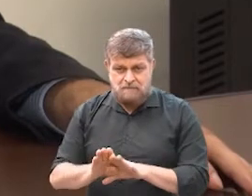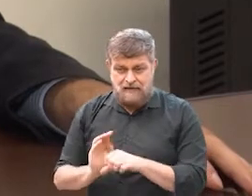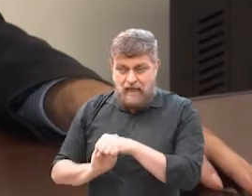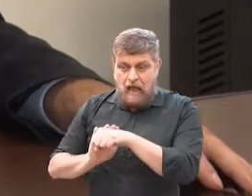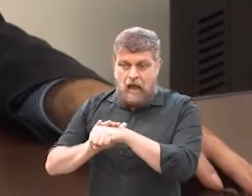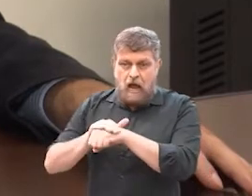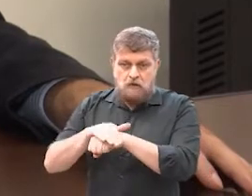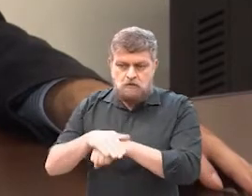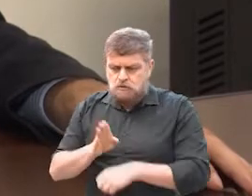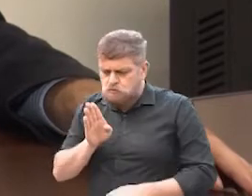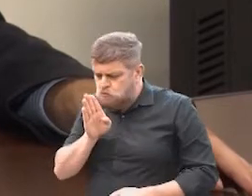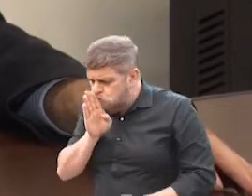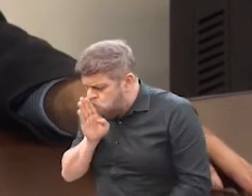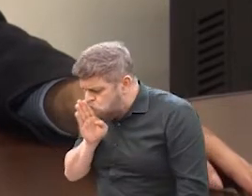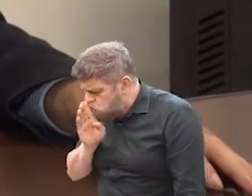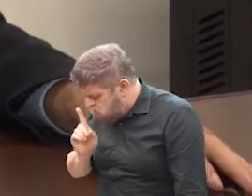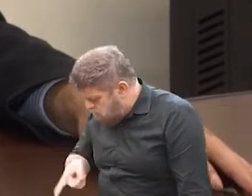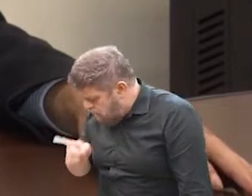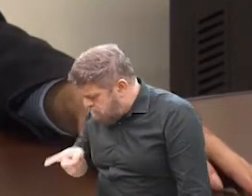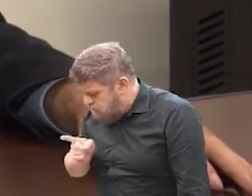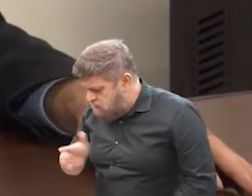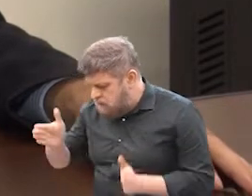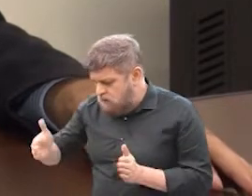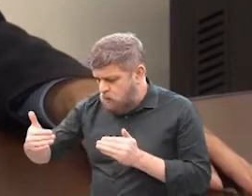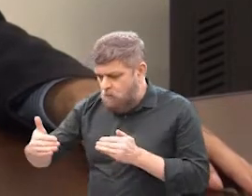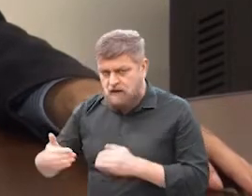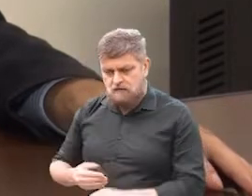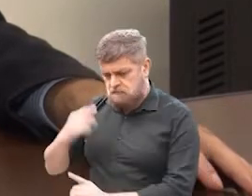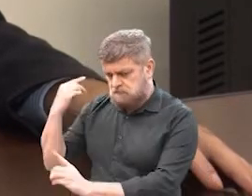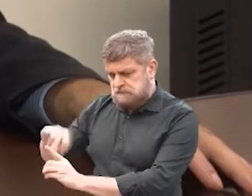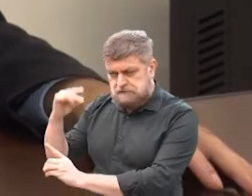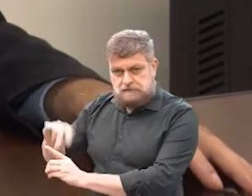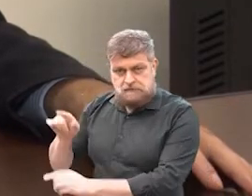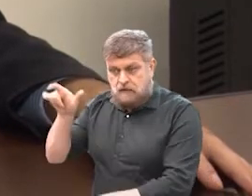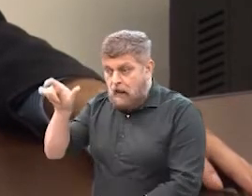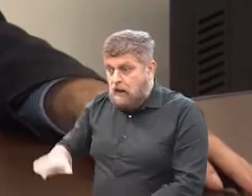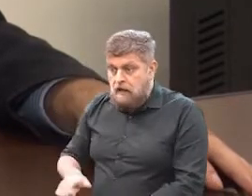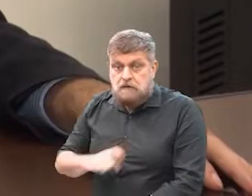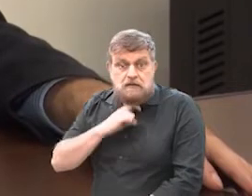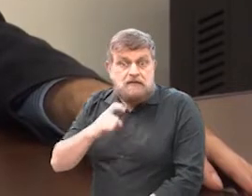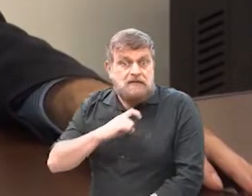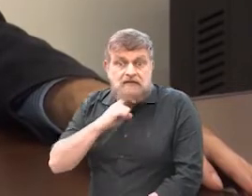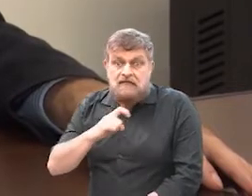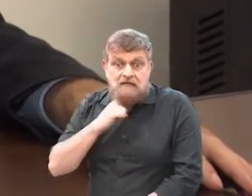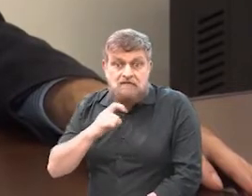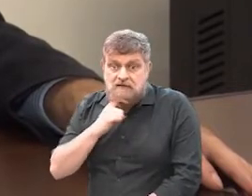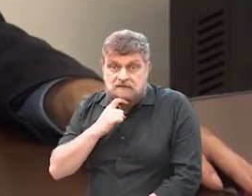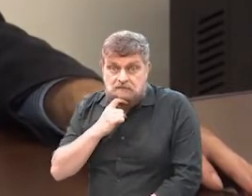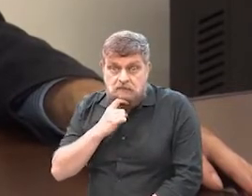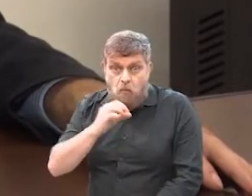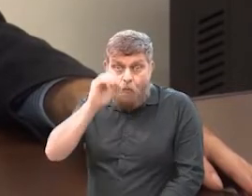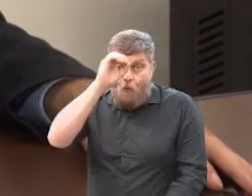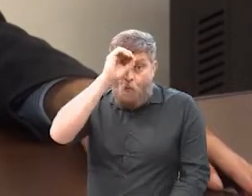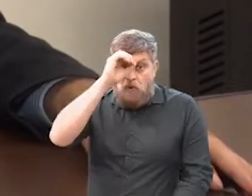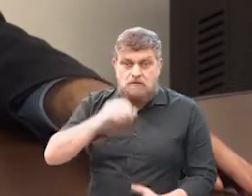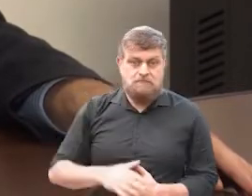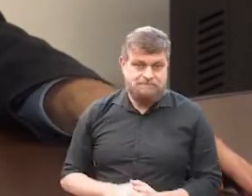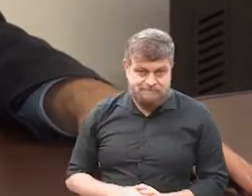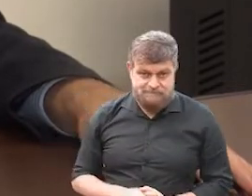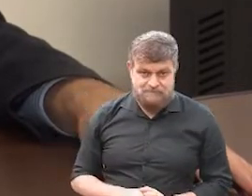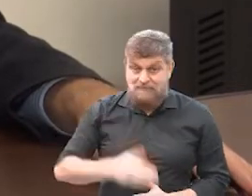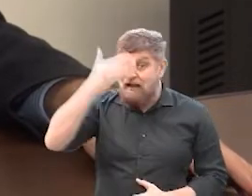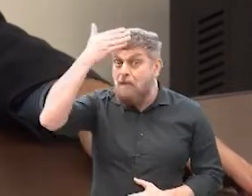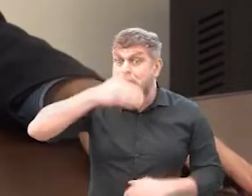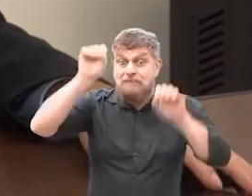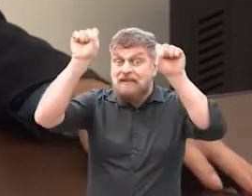da noite, diante de 4 paredes, aonde a exposição desses fatos não tem